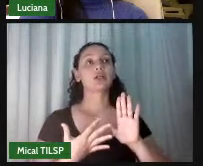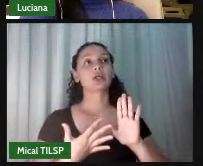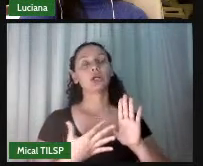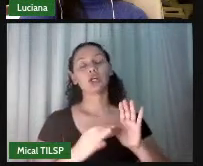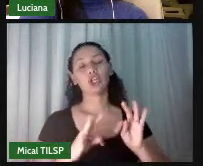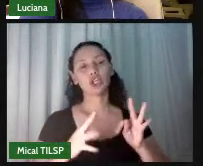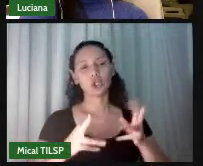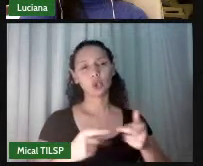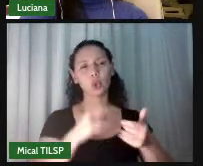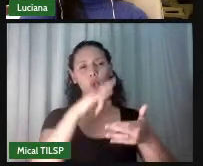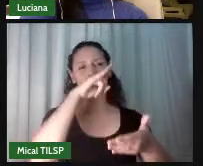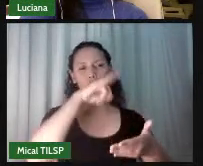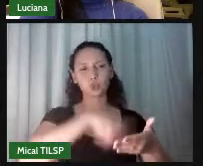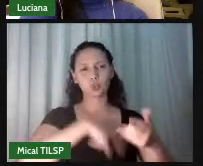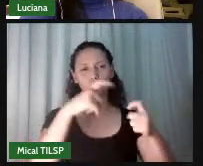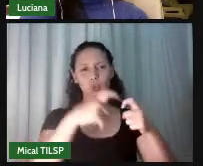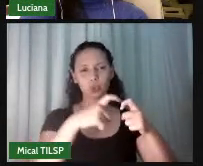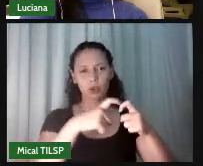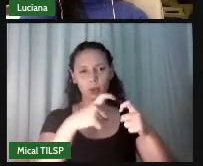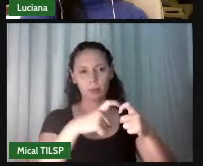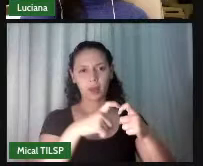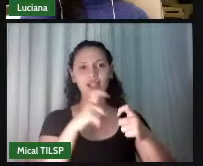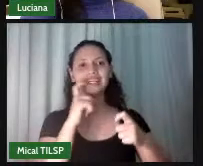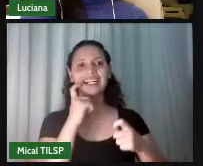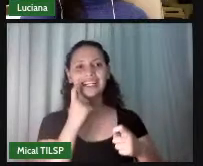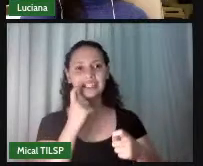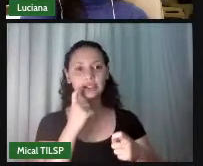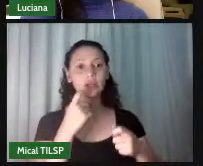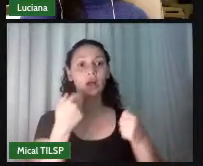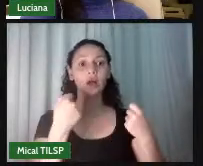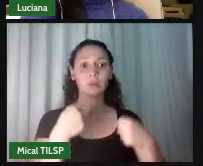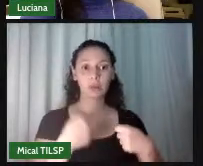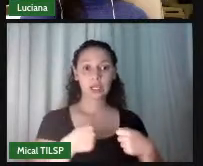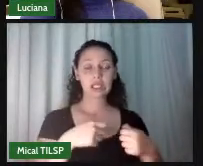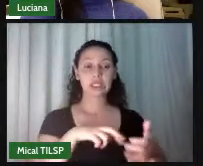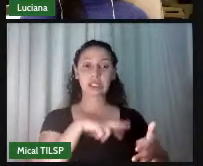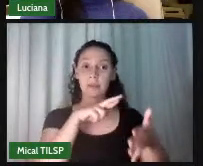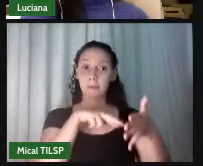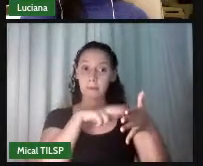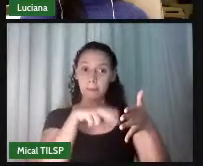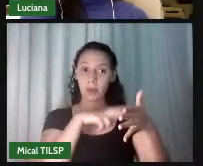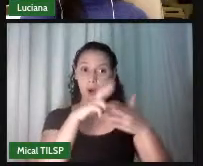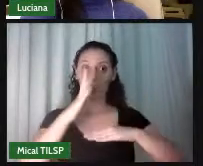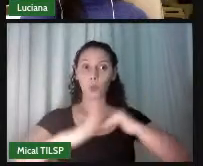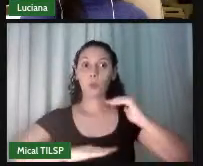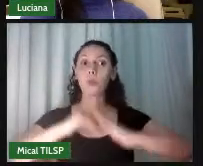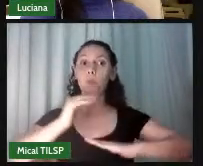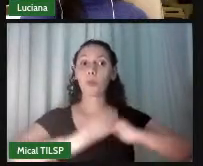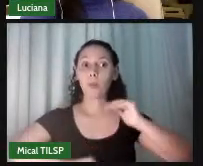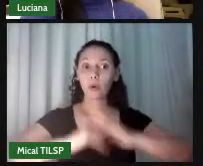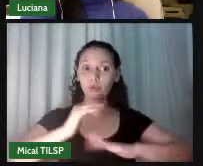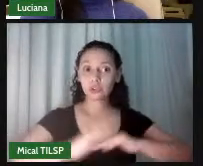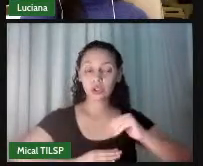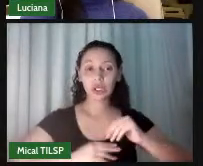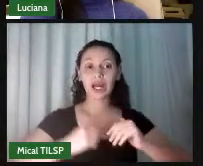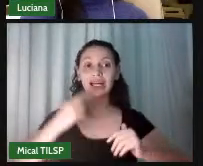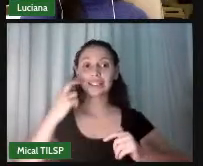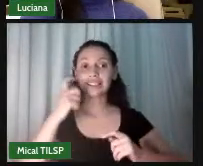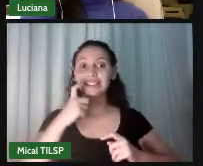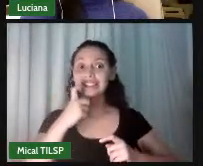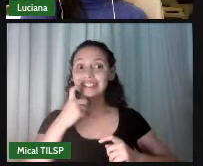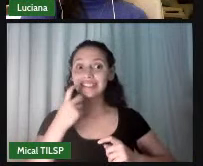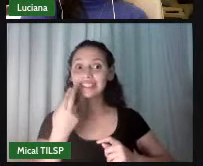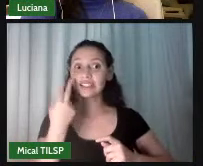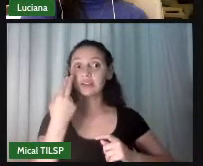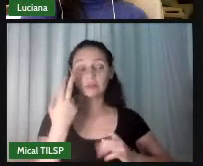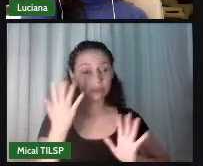odontológico tem que ser periciado por um cirurgião dentista. Tá? Então, existem regiões, ok, isso